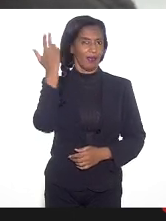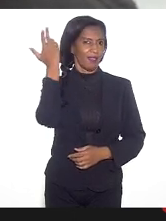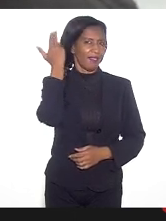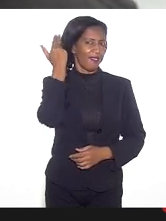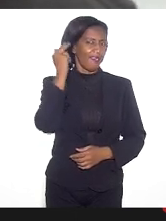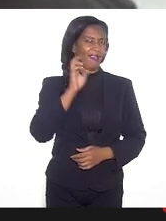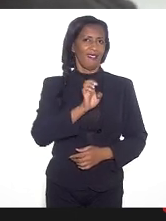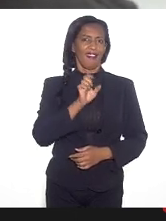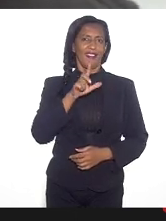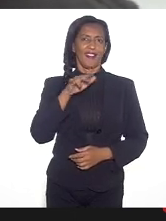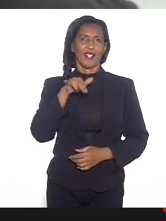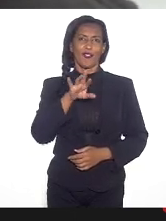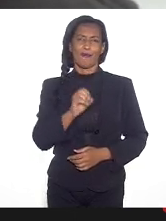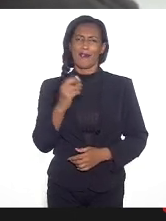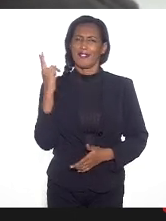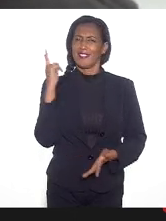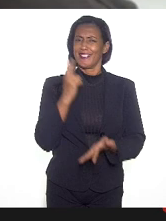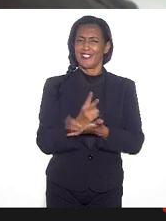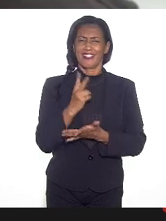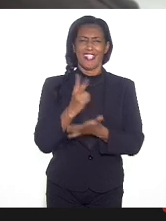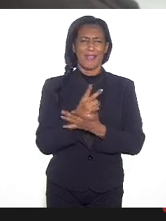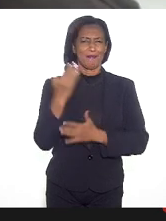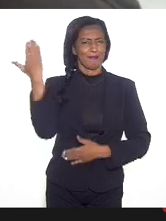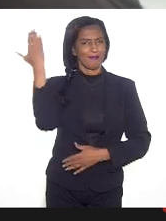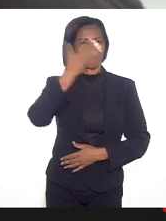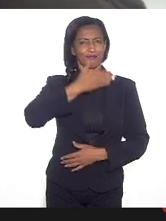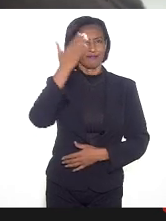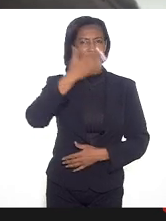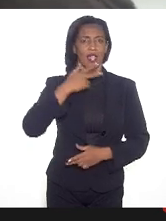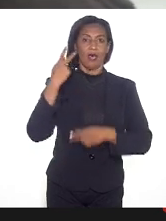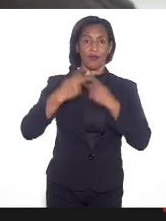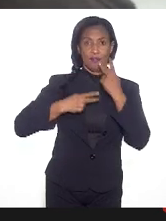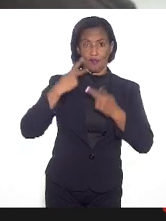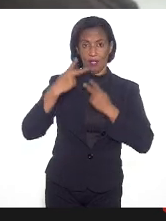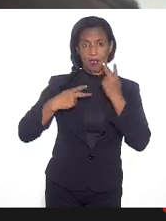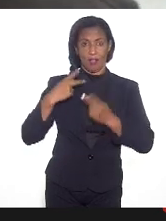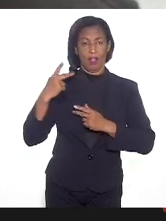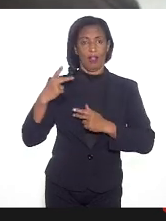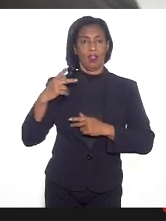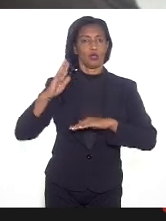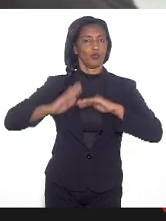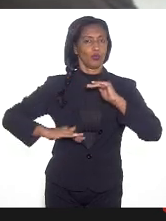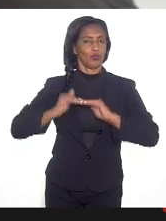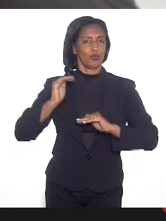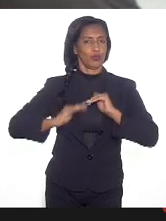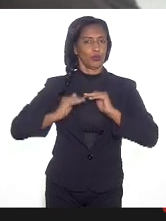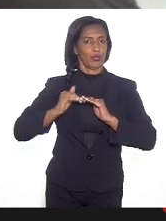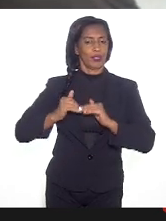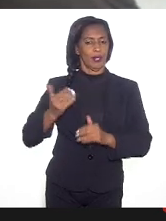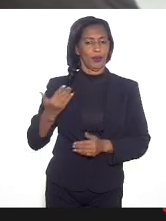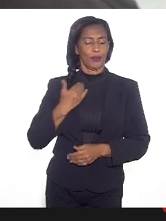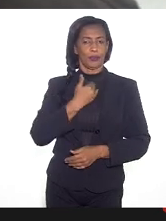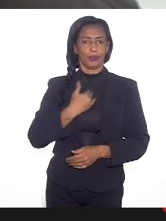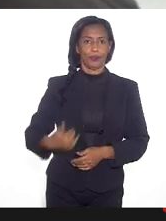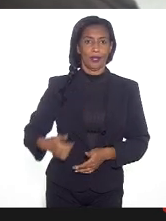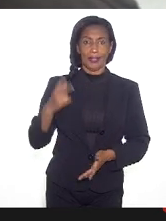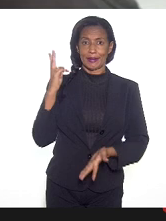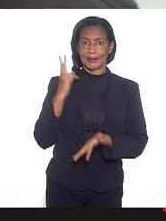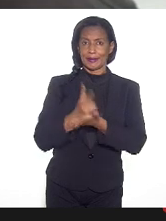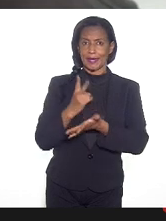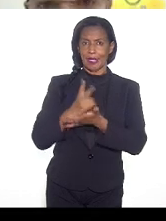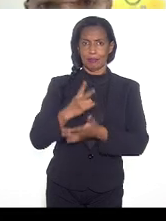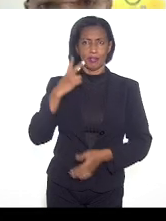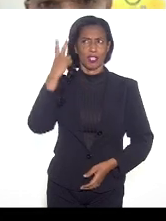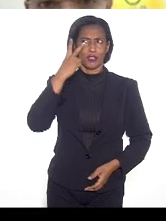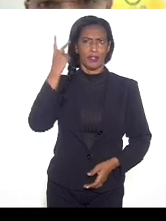sempre presente aí nas causas relacionadas aos servidores públicos. Uma luta antiga, né, deputado Eliomar? Desde vereador dessa